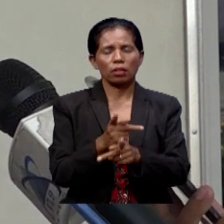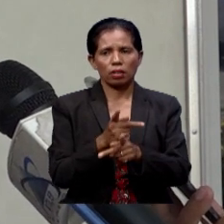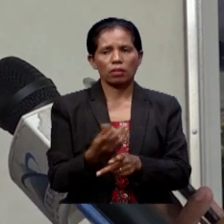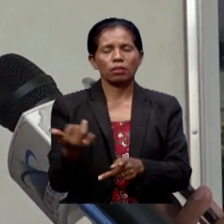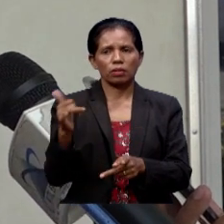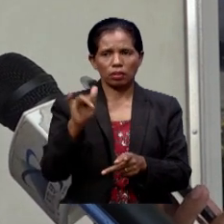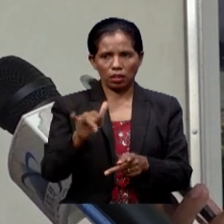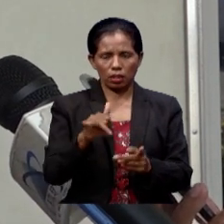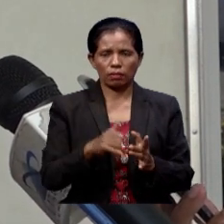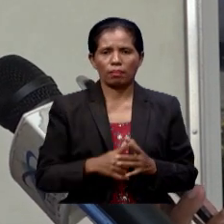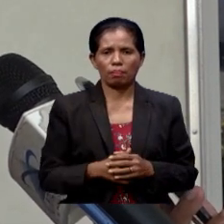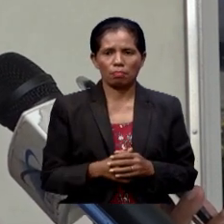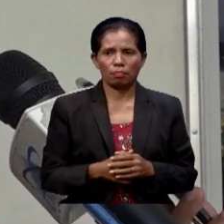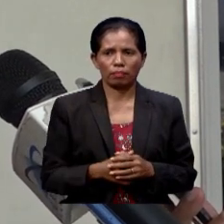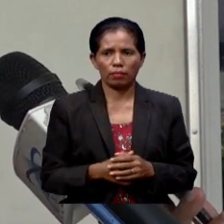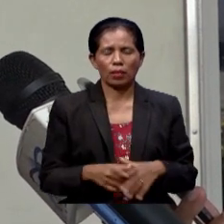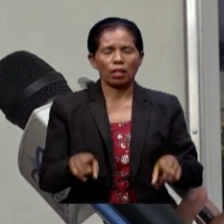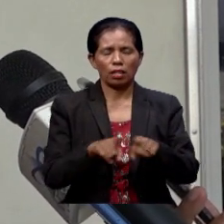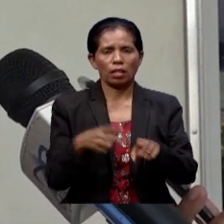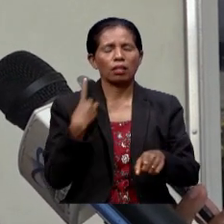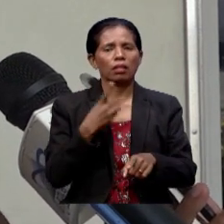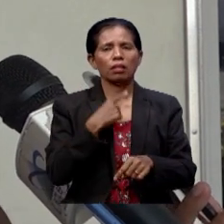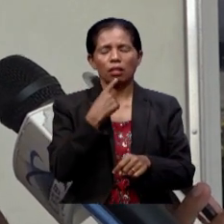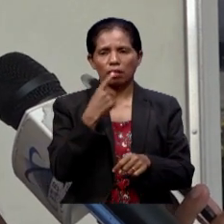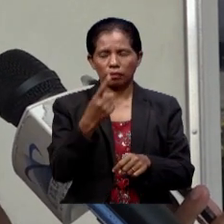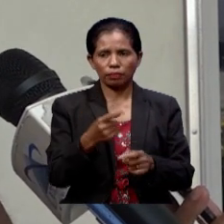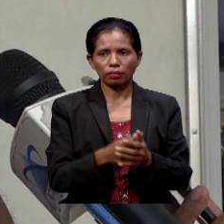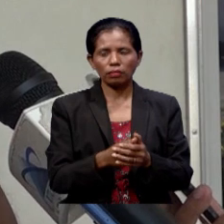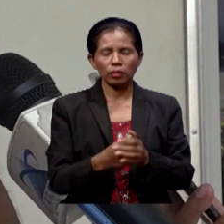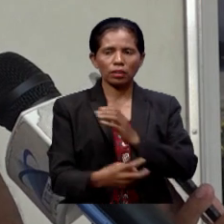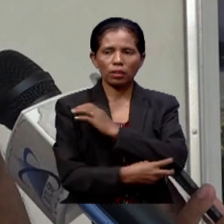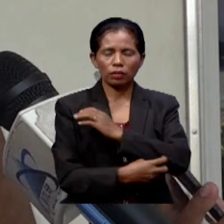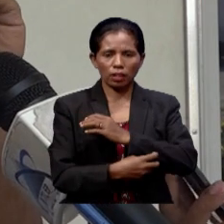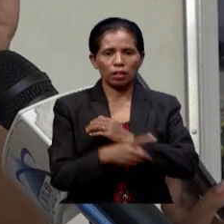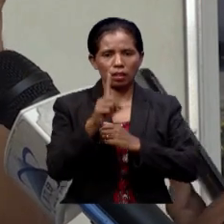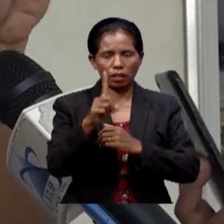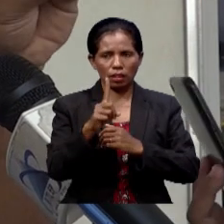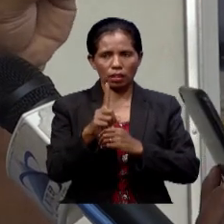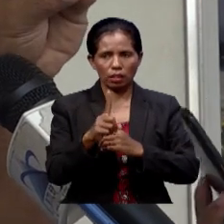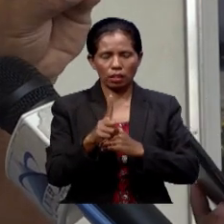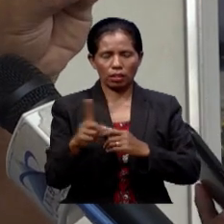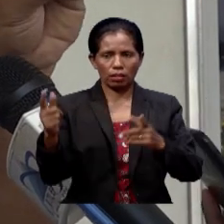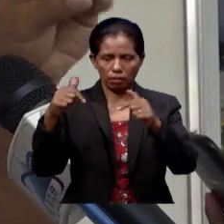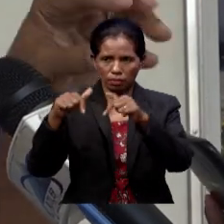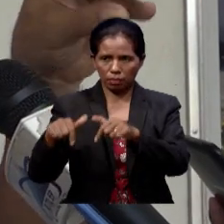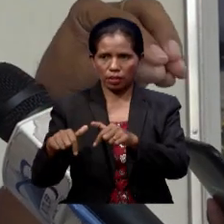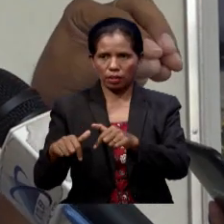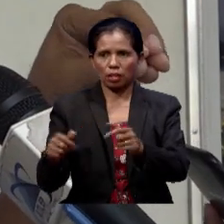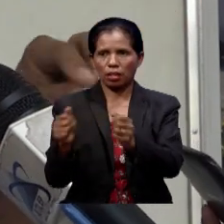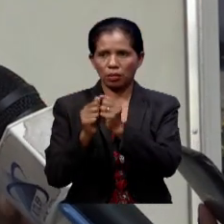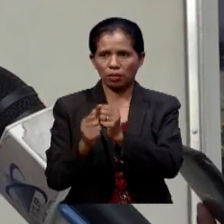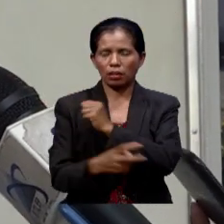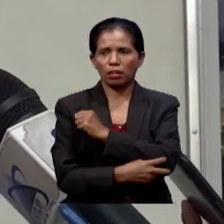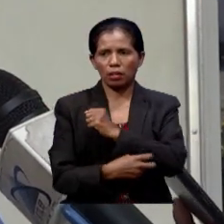Né? A receita compara, hein? Não tem ida, mas para a muito que não